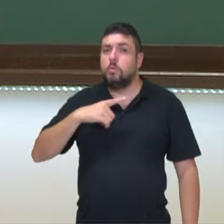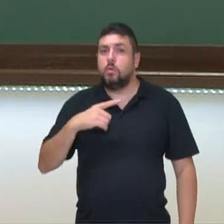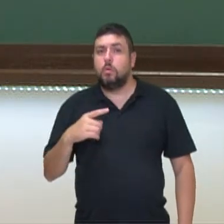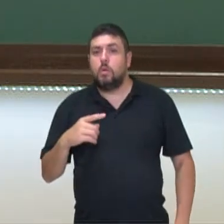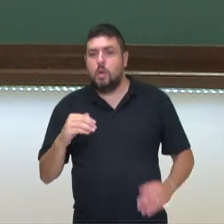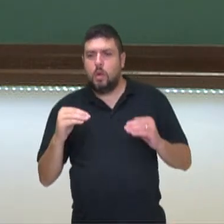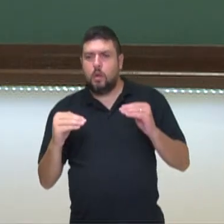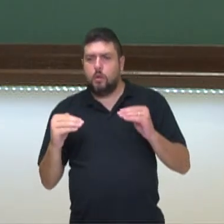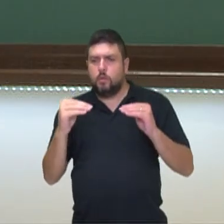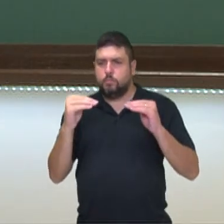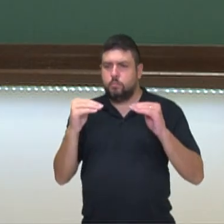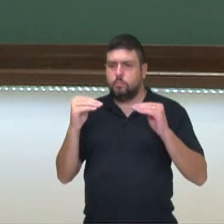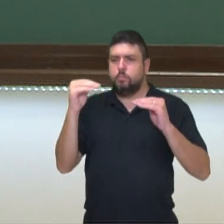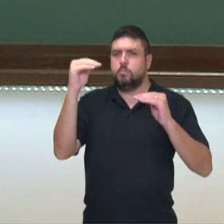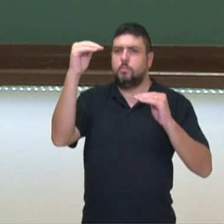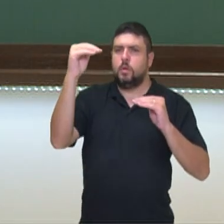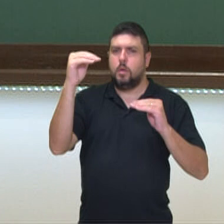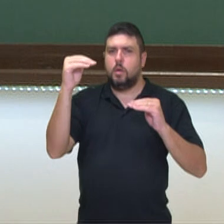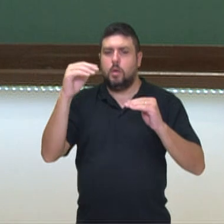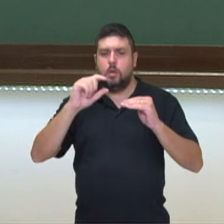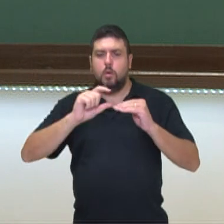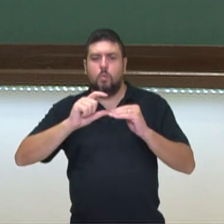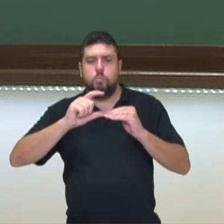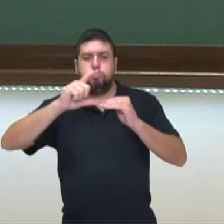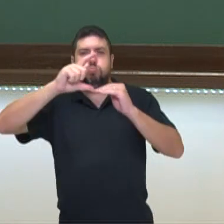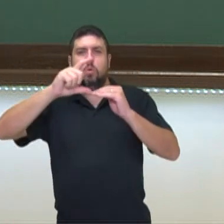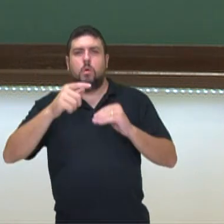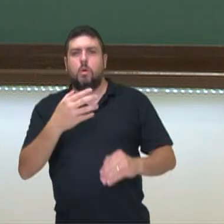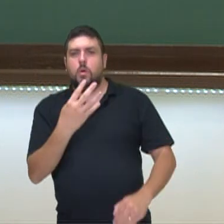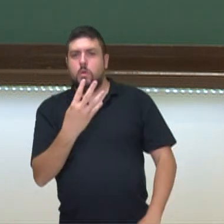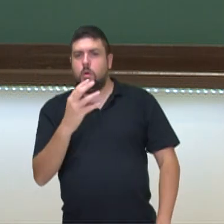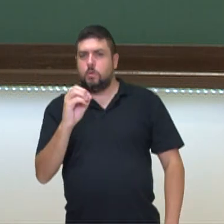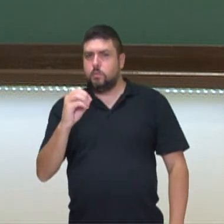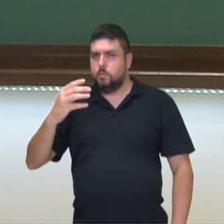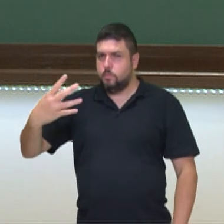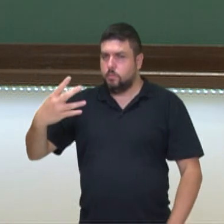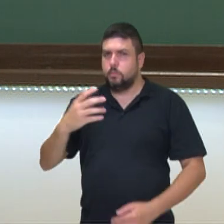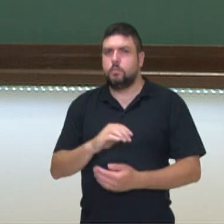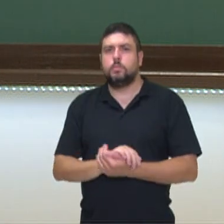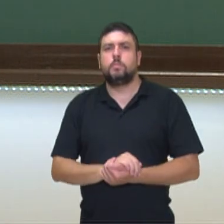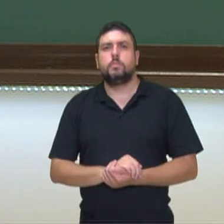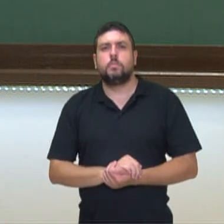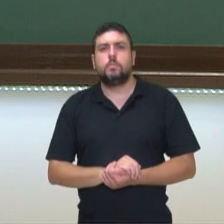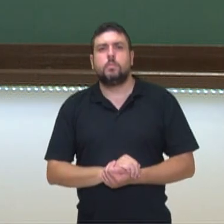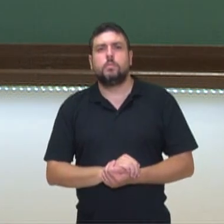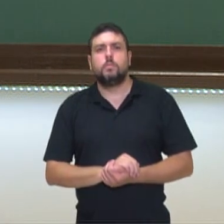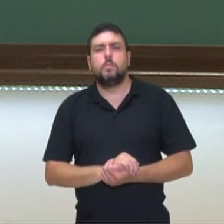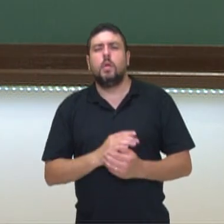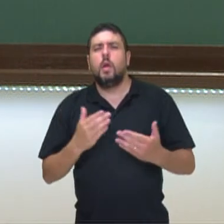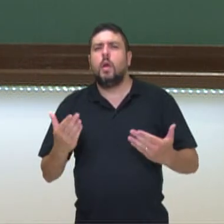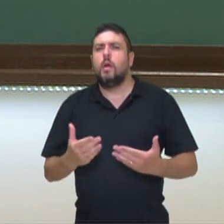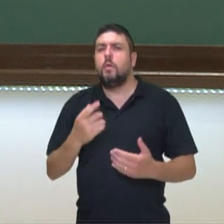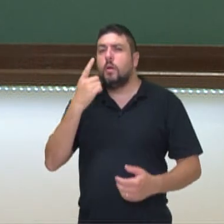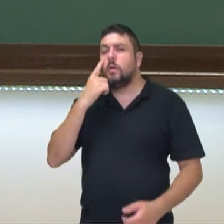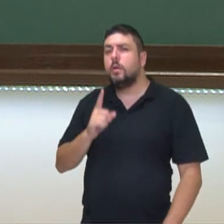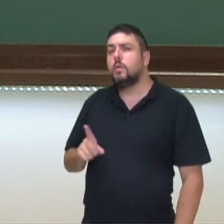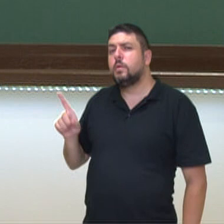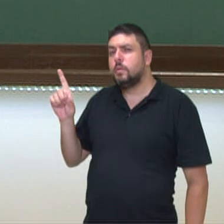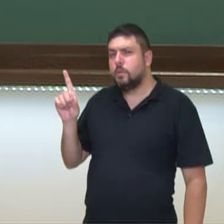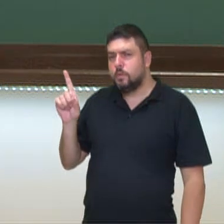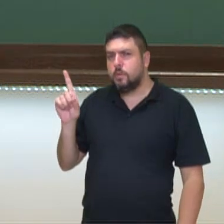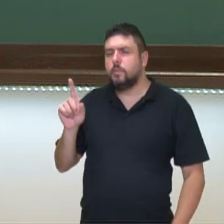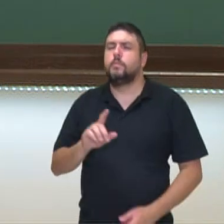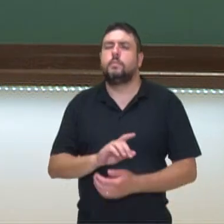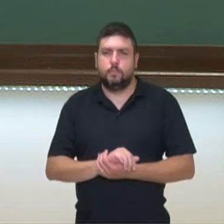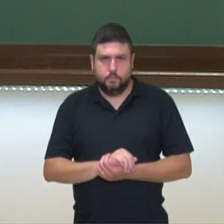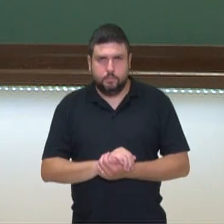mais do que mulheres, então eu estou fazendo uma ideia de comparar, tudo bem? E agora, e nesse daqui, qual será que é a ideia?